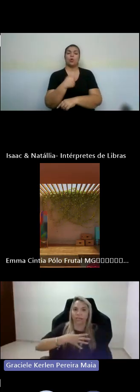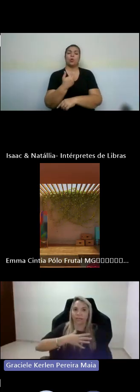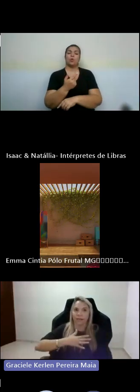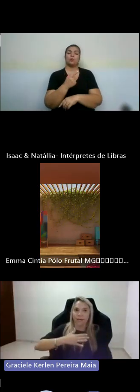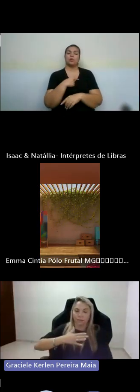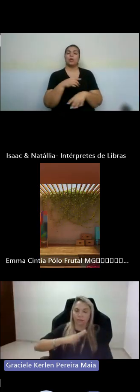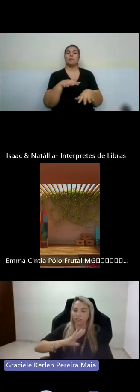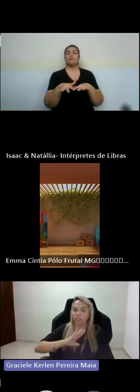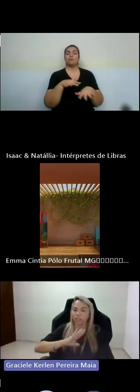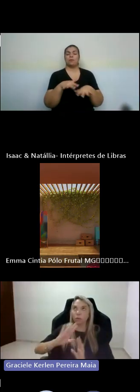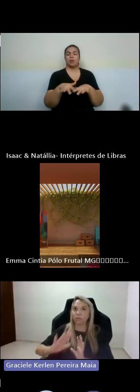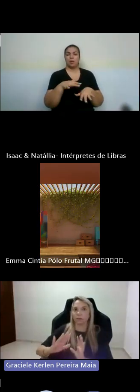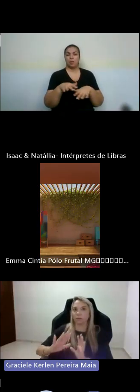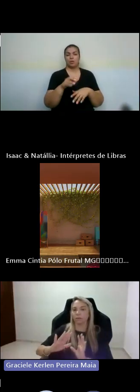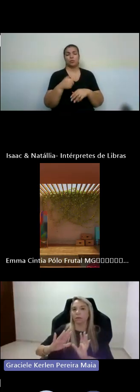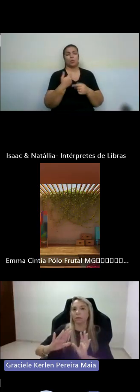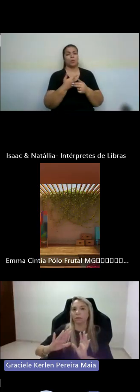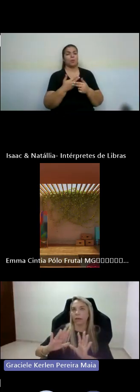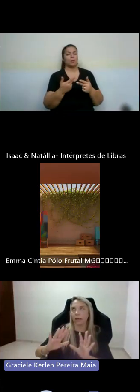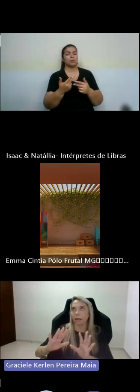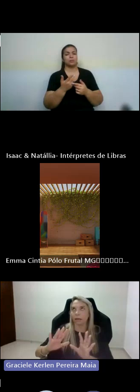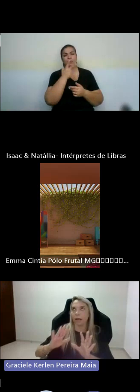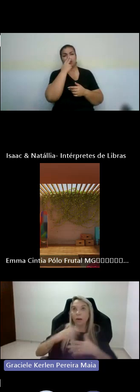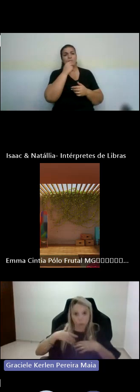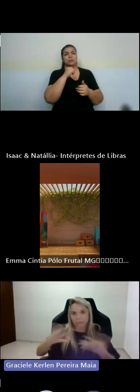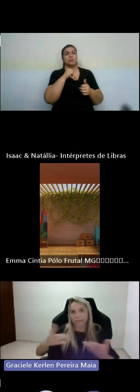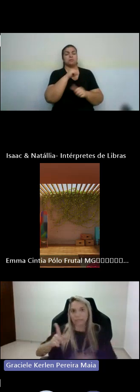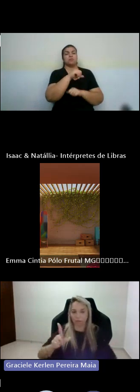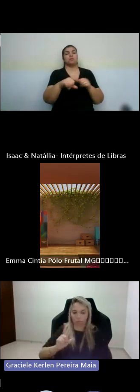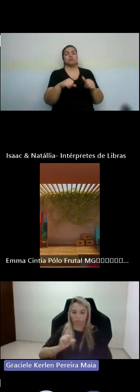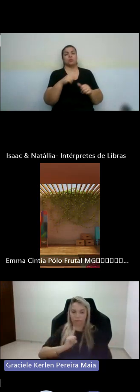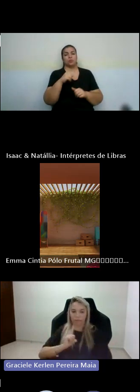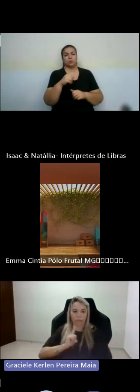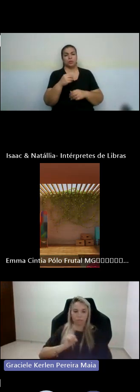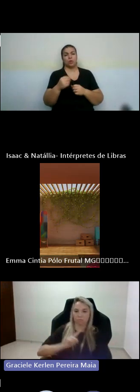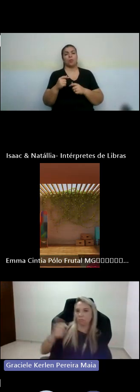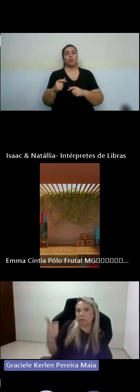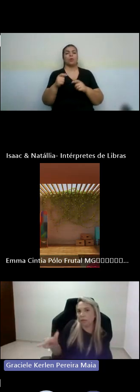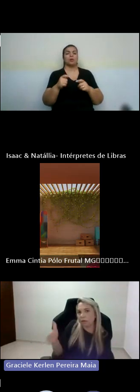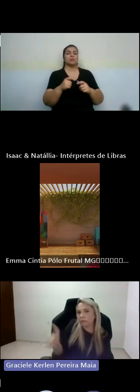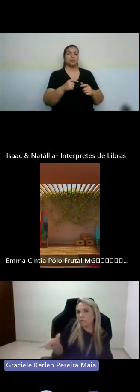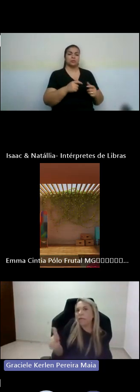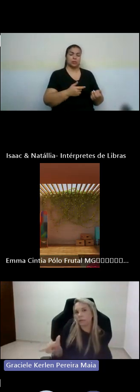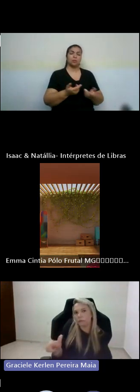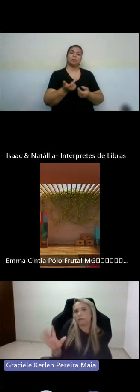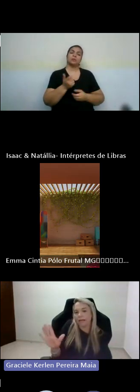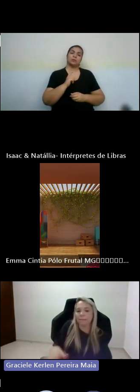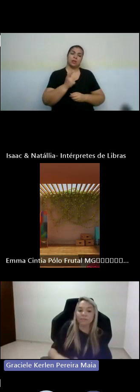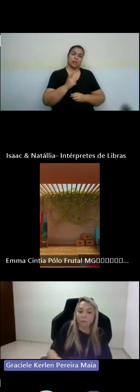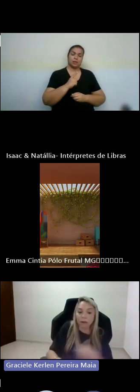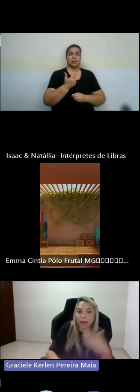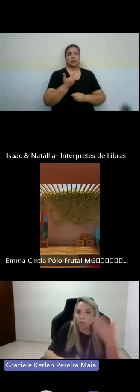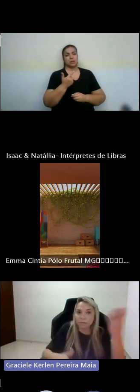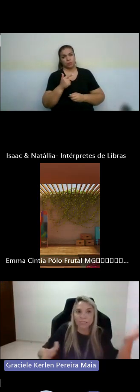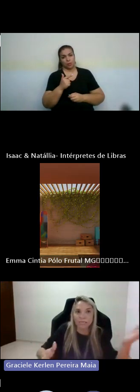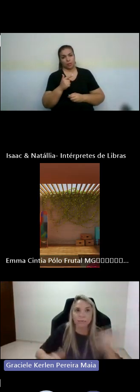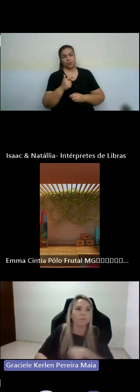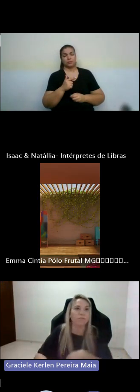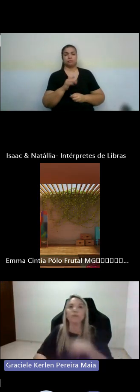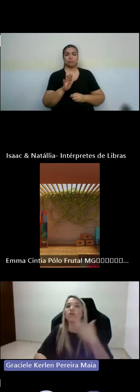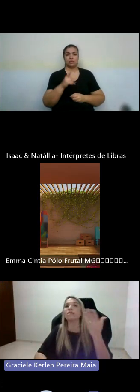inclusive tira, a gente muda a localização. Tem e não ter, tá? Mas vamos lá,